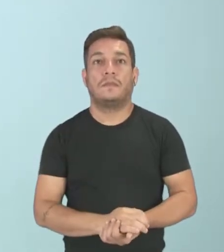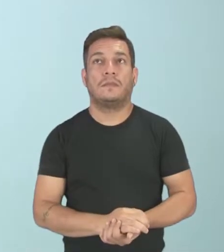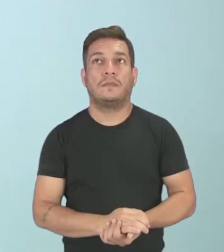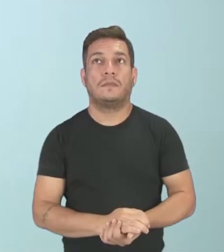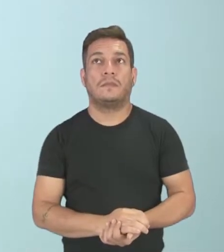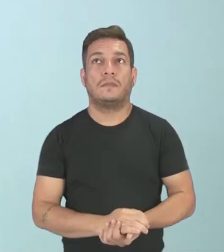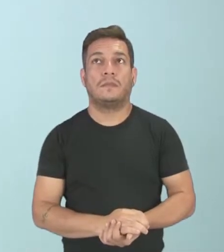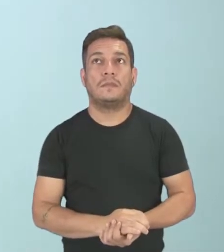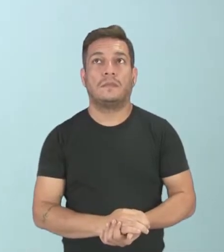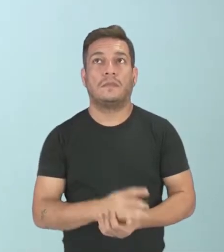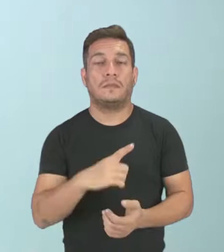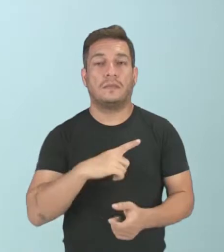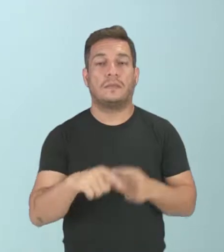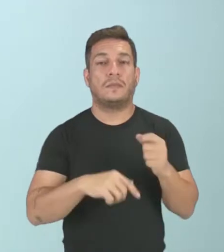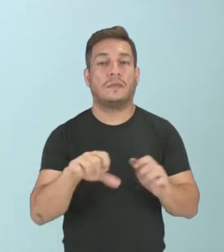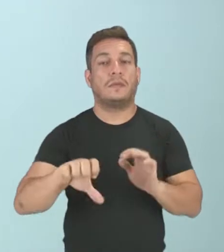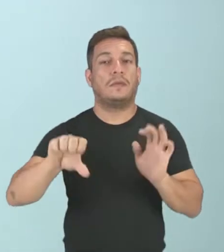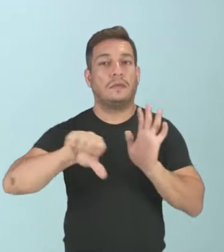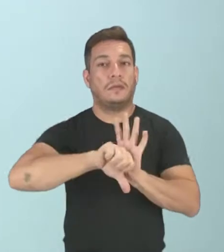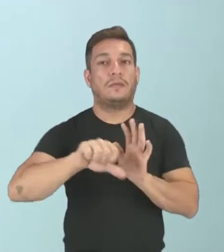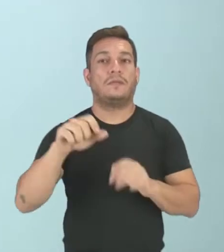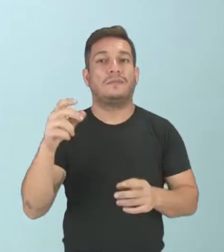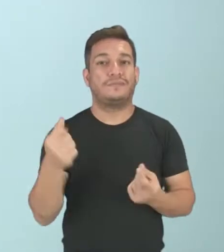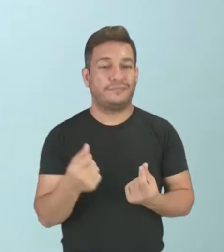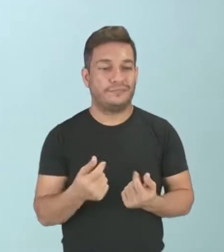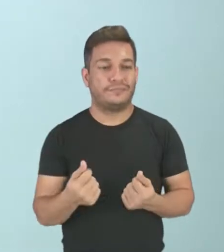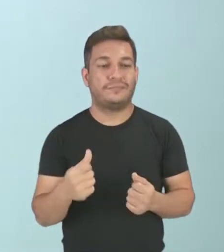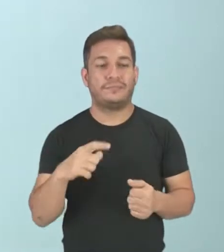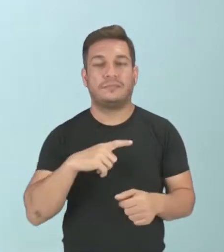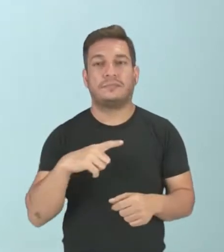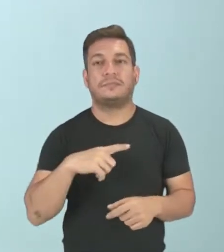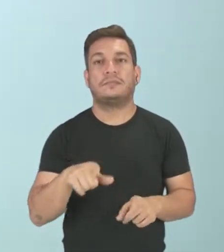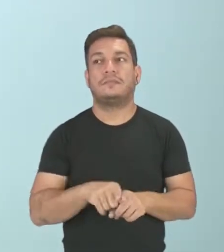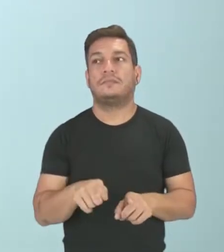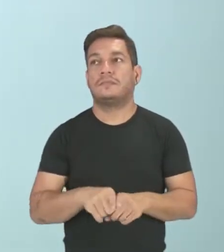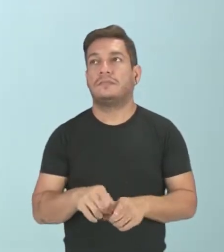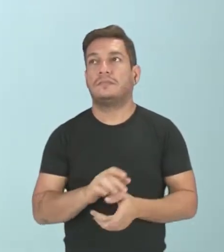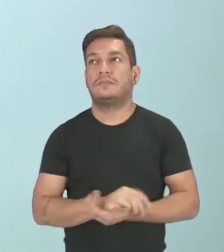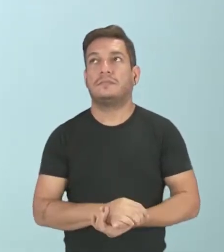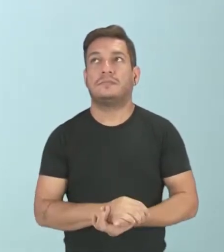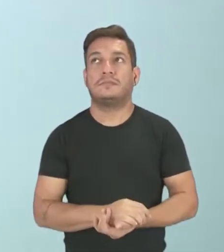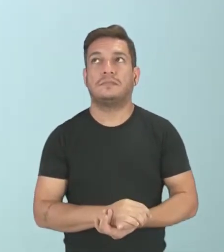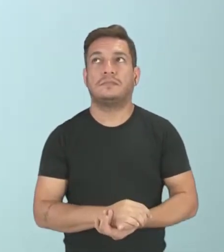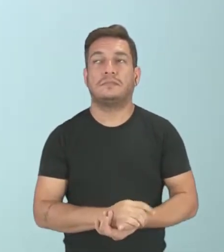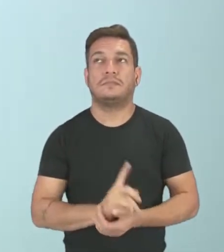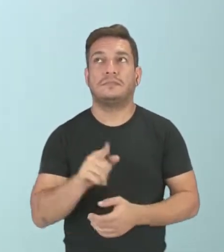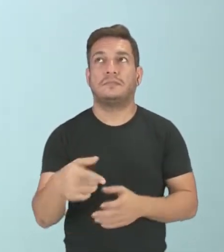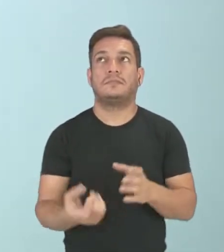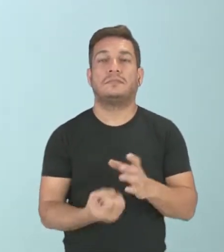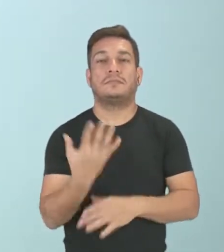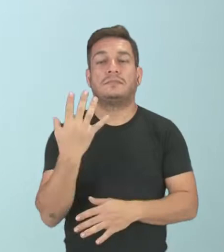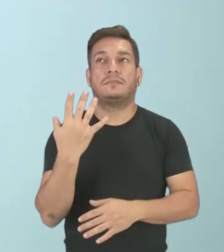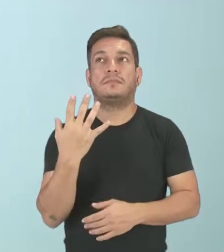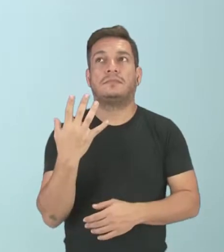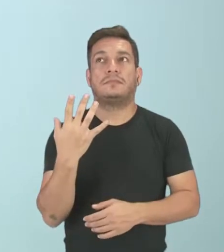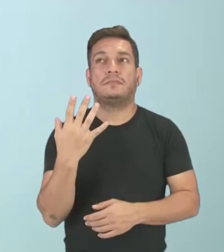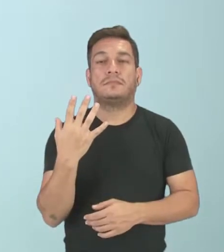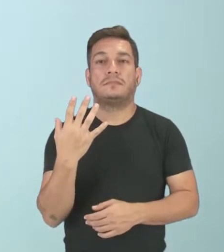a sair um pouco da crise financeira que eles estavam naquele momento. Então, após o